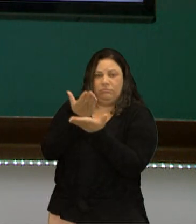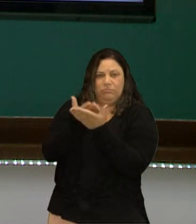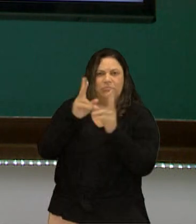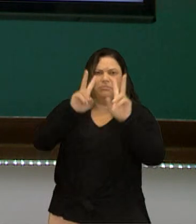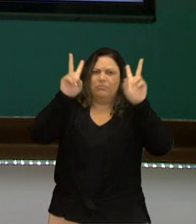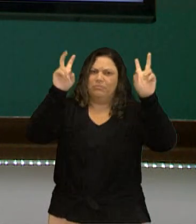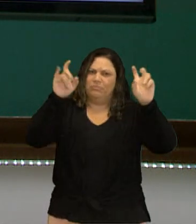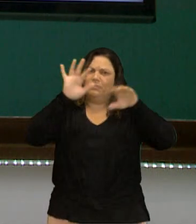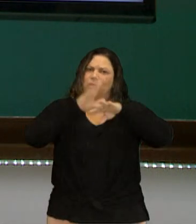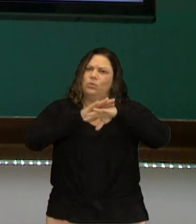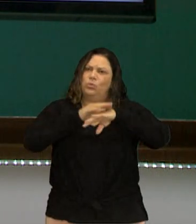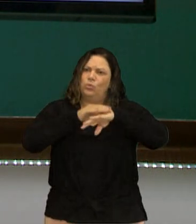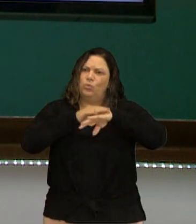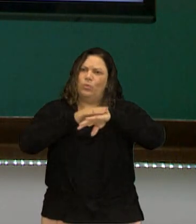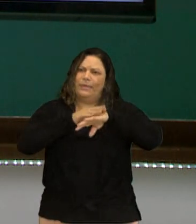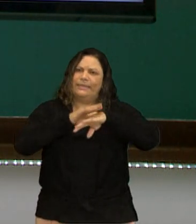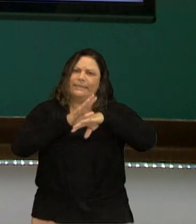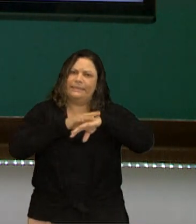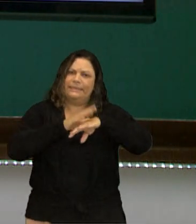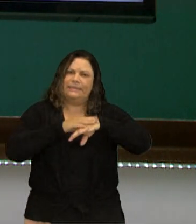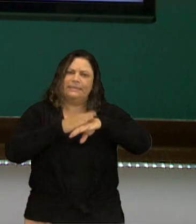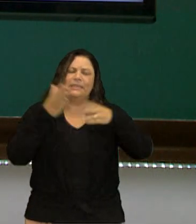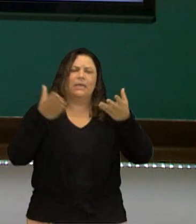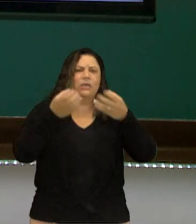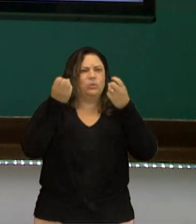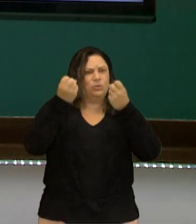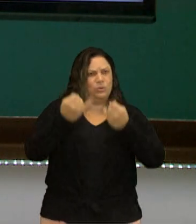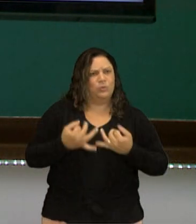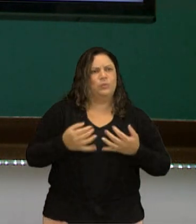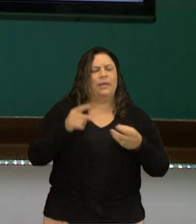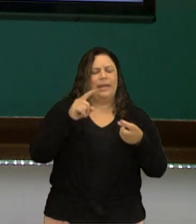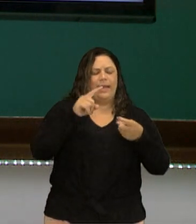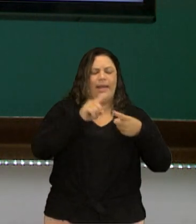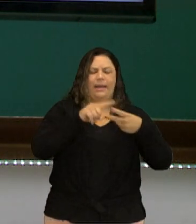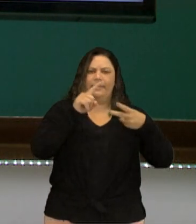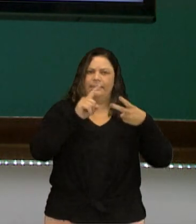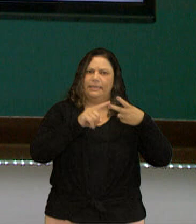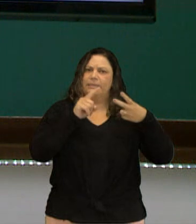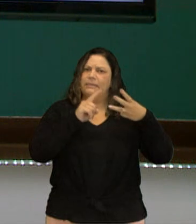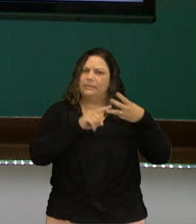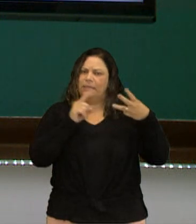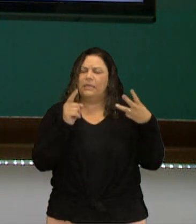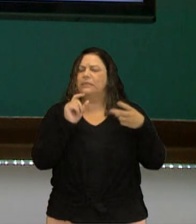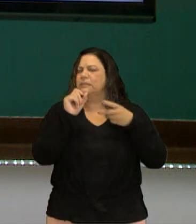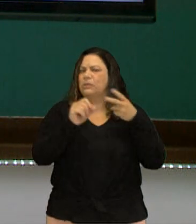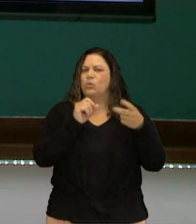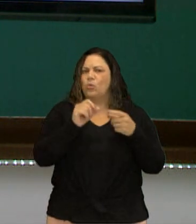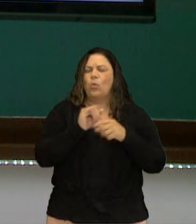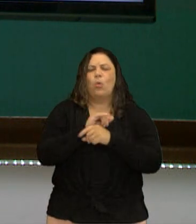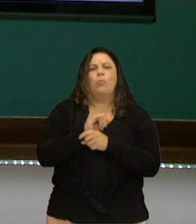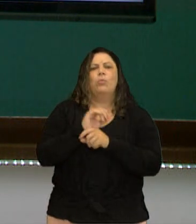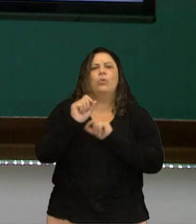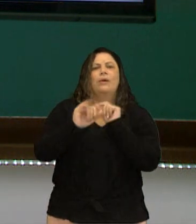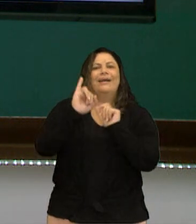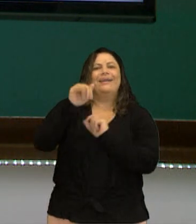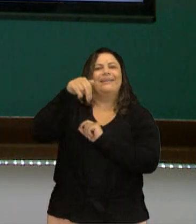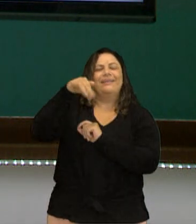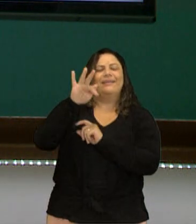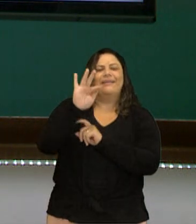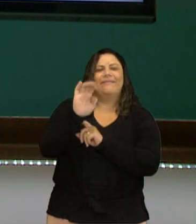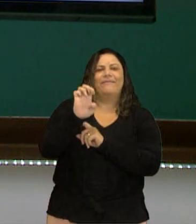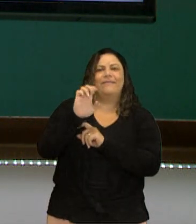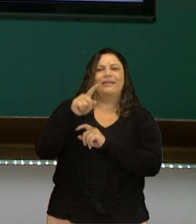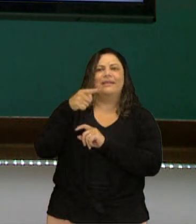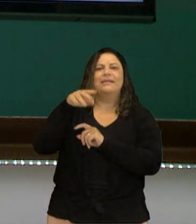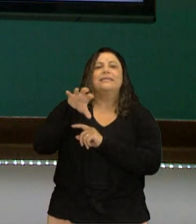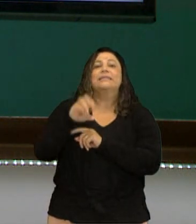sobre doenças, a gente fala da gonorreia e de sífilis como infecções sexualmente transmissíveis. Você